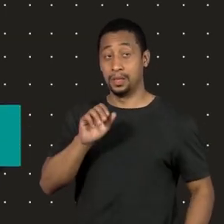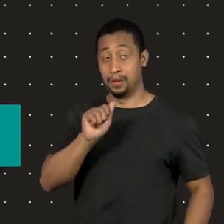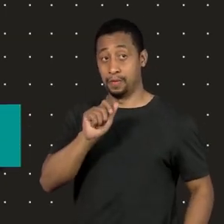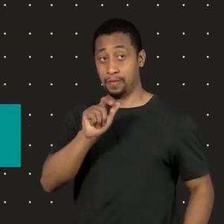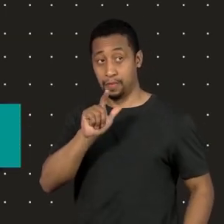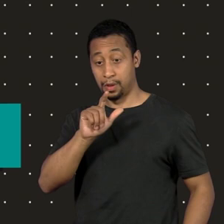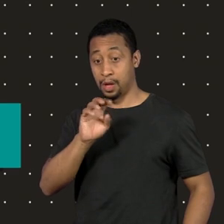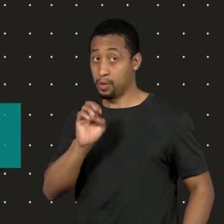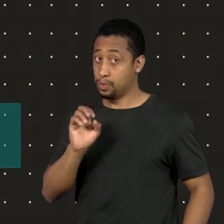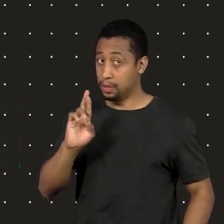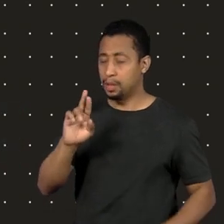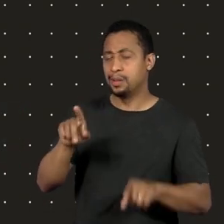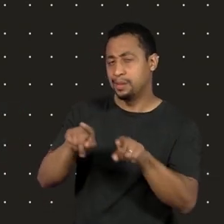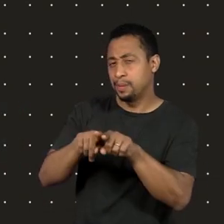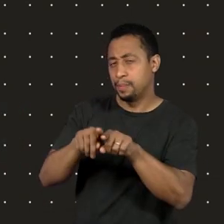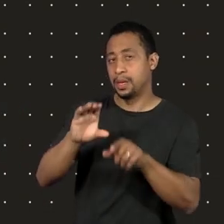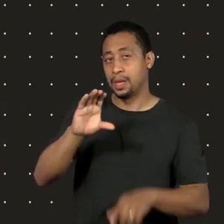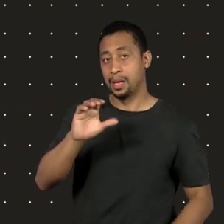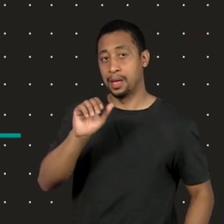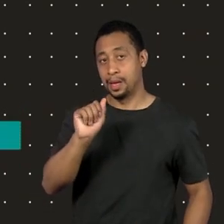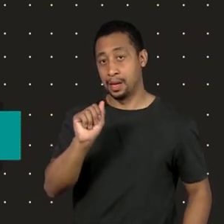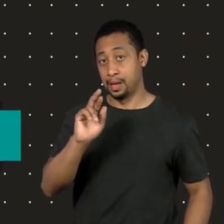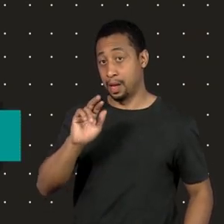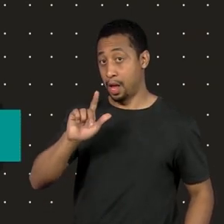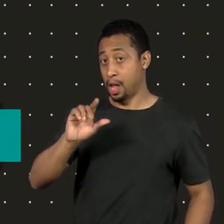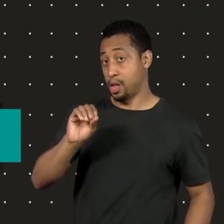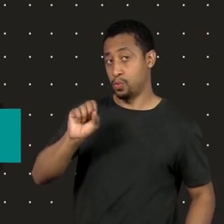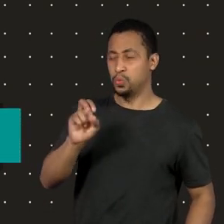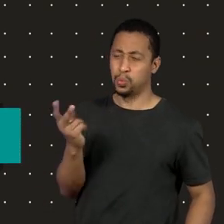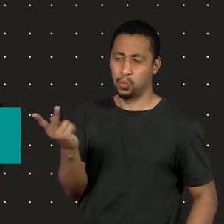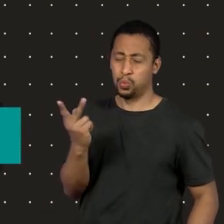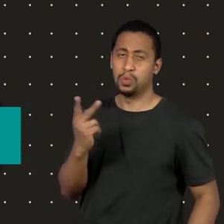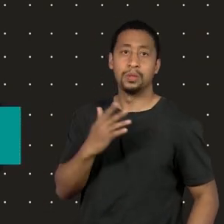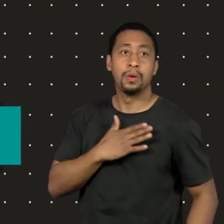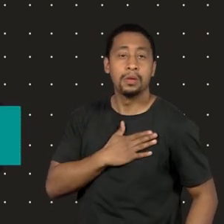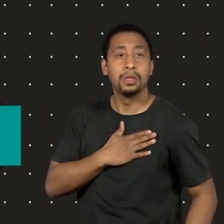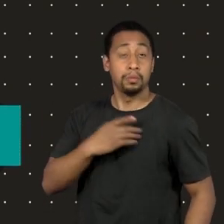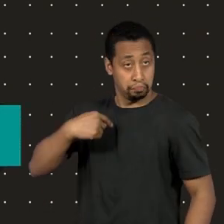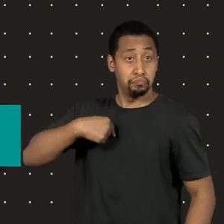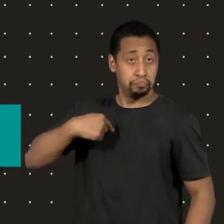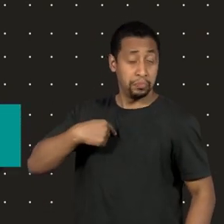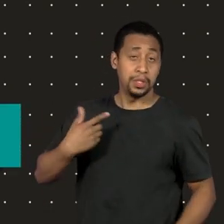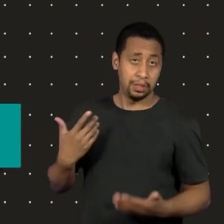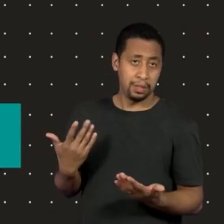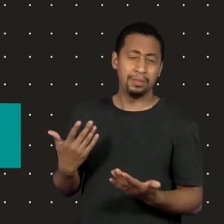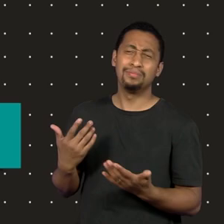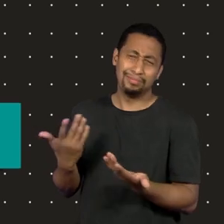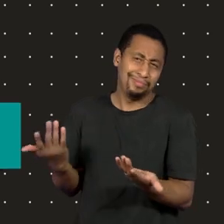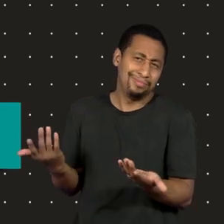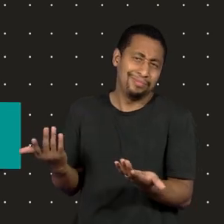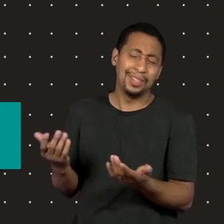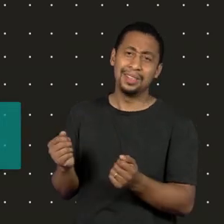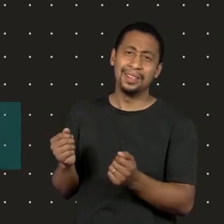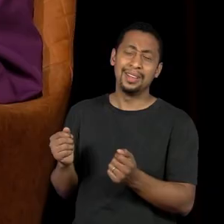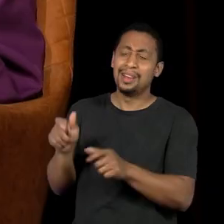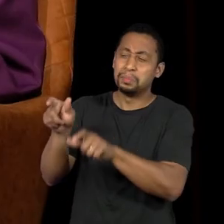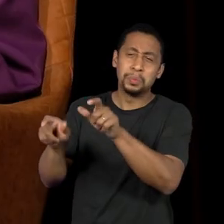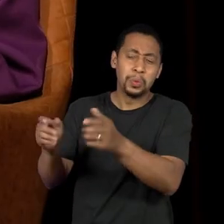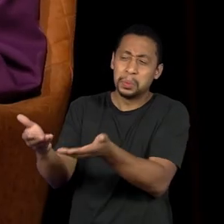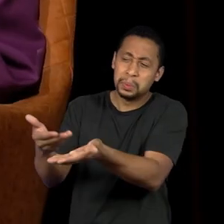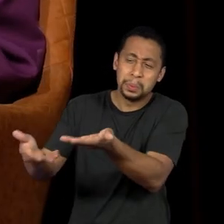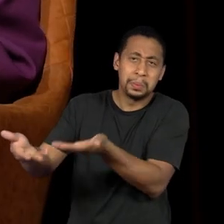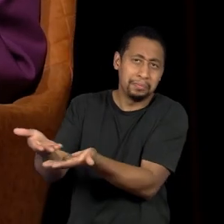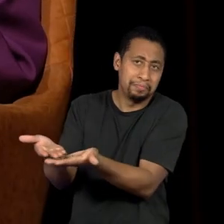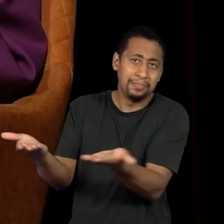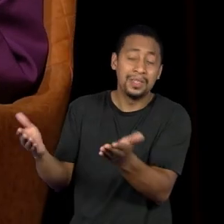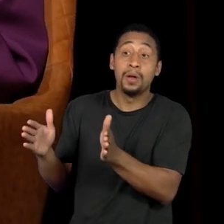que gostava demais de mim. Então foi assim, tinha Norma Bang, foi